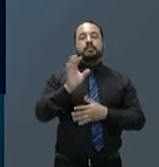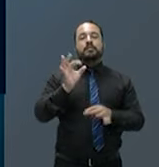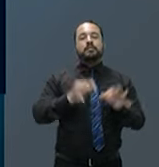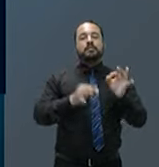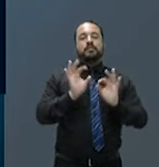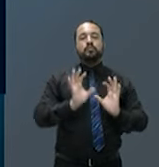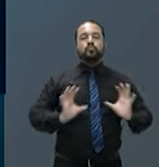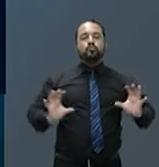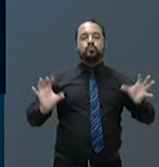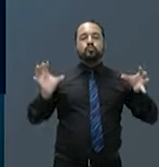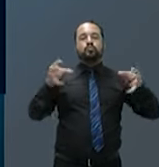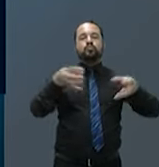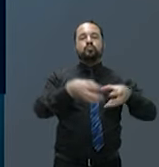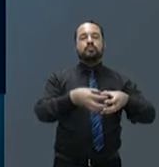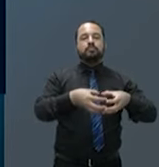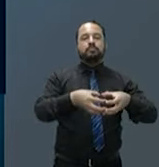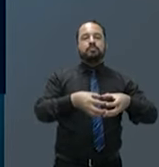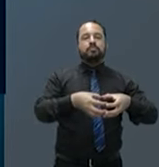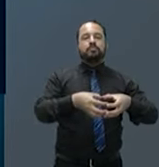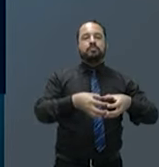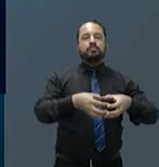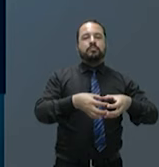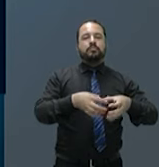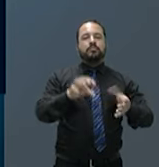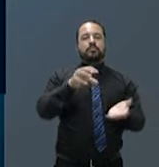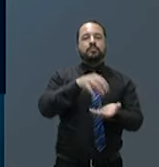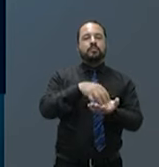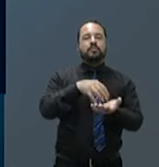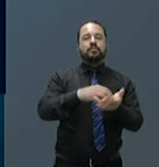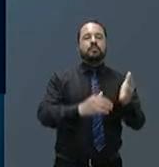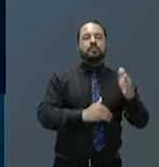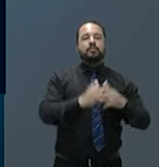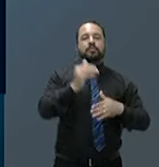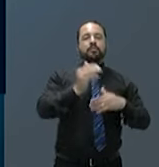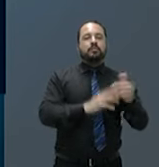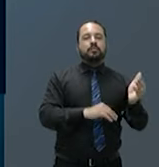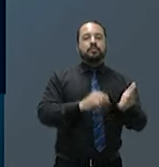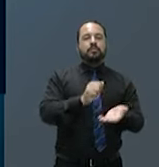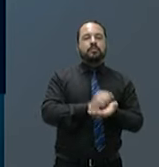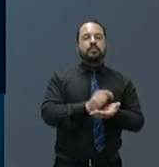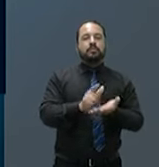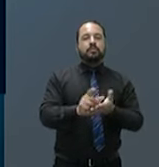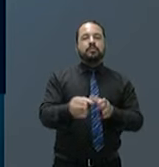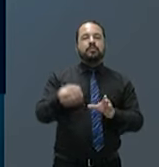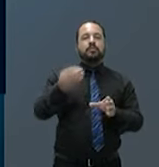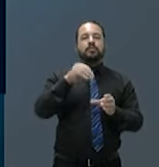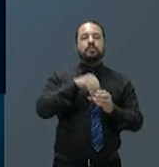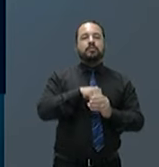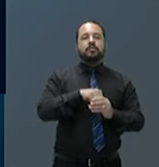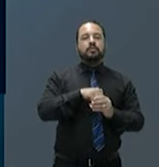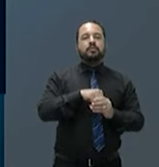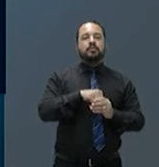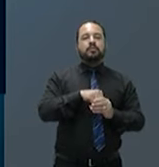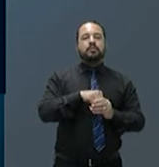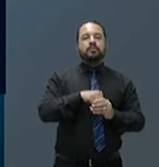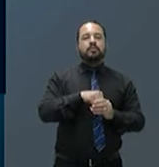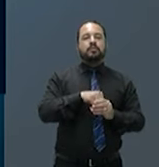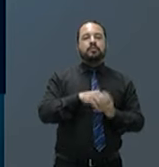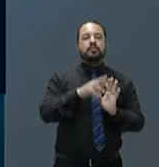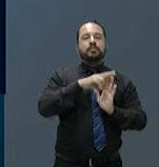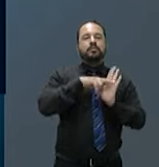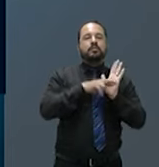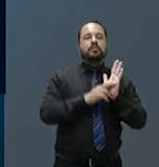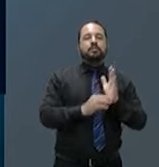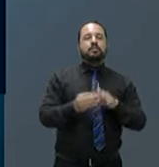coletivo do órgão competente, de acordo com o regimento interno do tribunal, para a